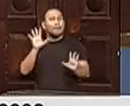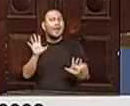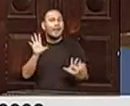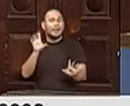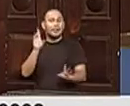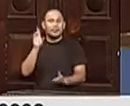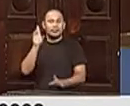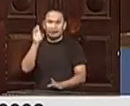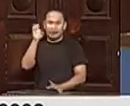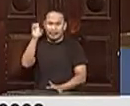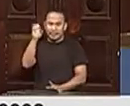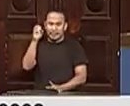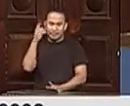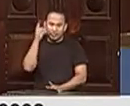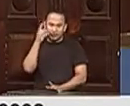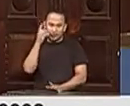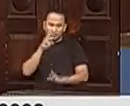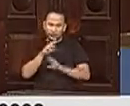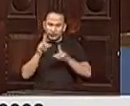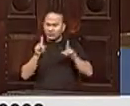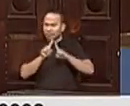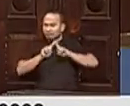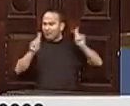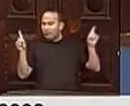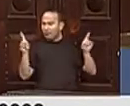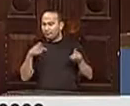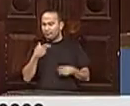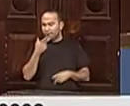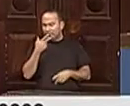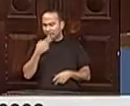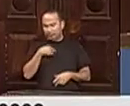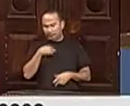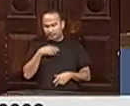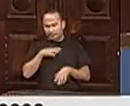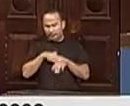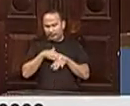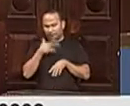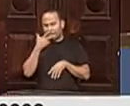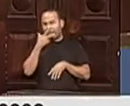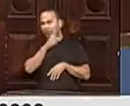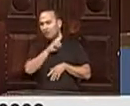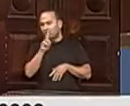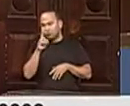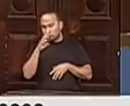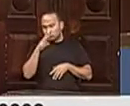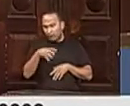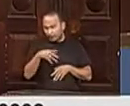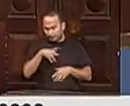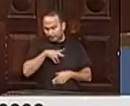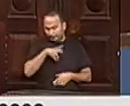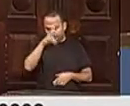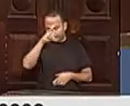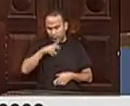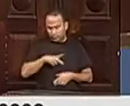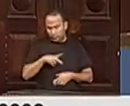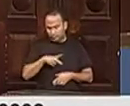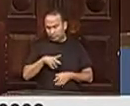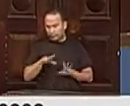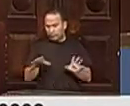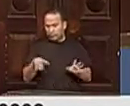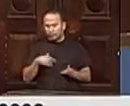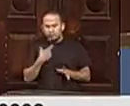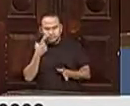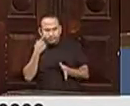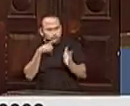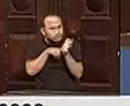ele é diferente do deputado tal. Não me cabe fazer esse debate. Não me cabe esse julgamento pessoal. O que me cabe é uma análise